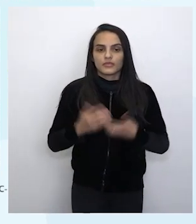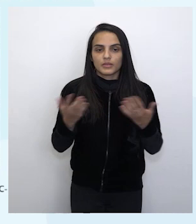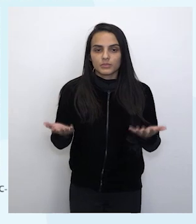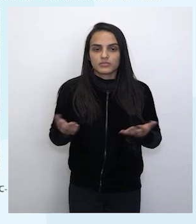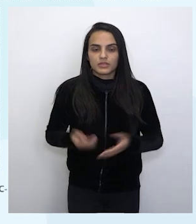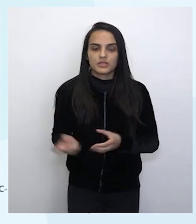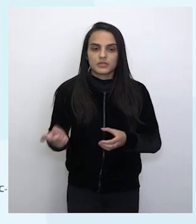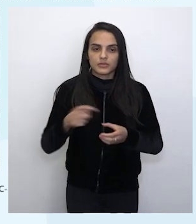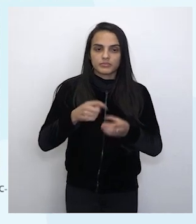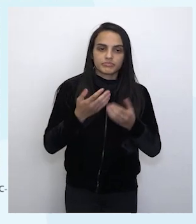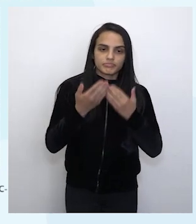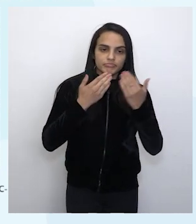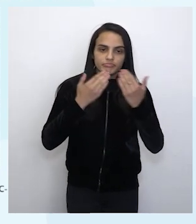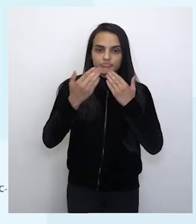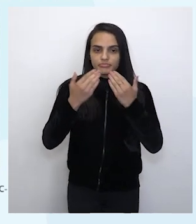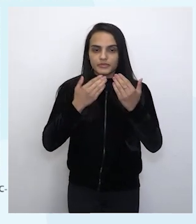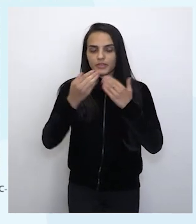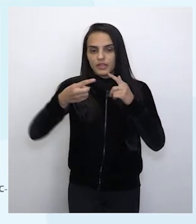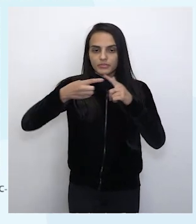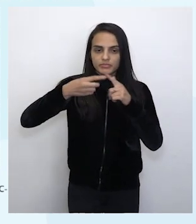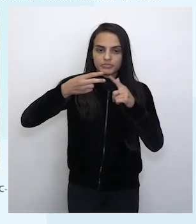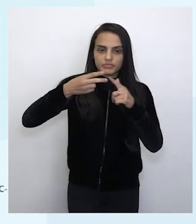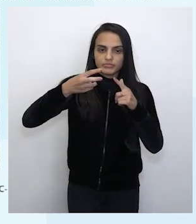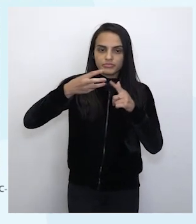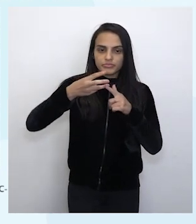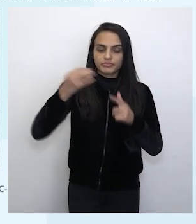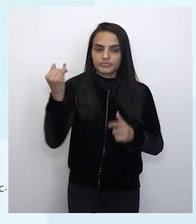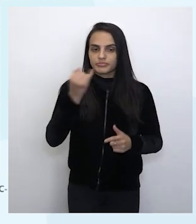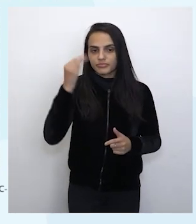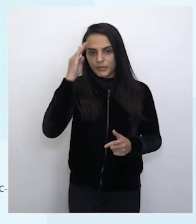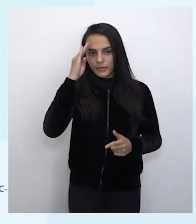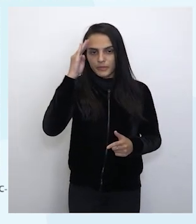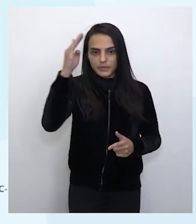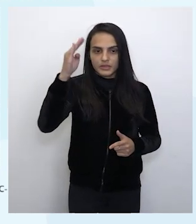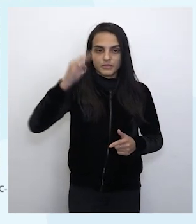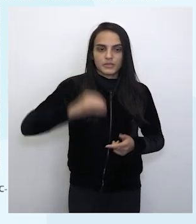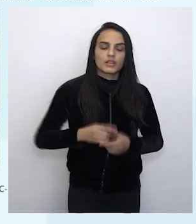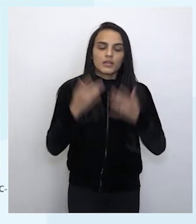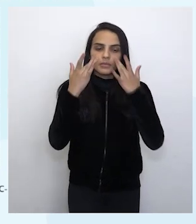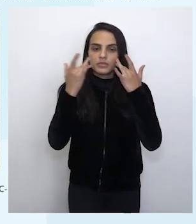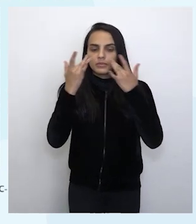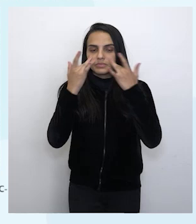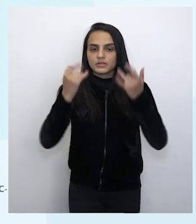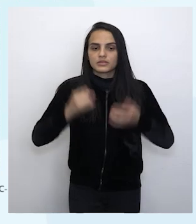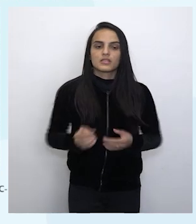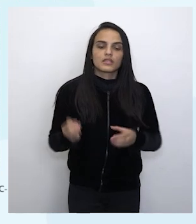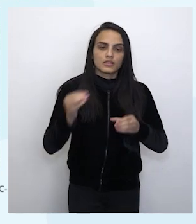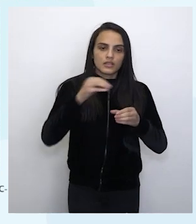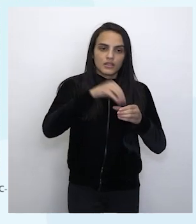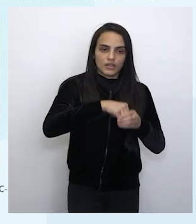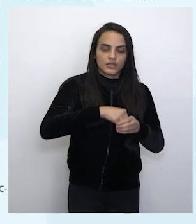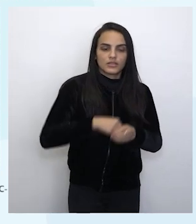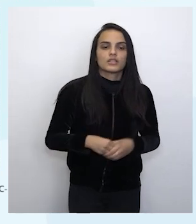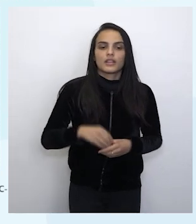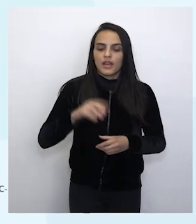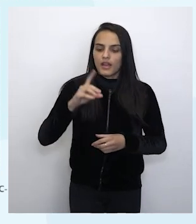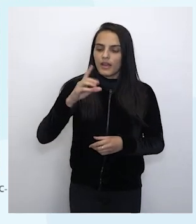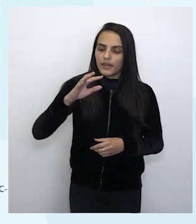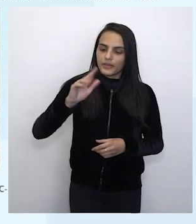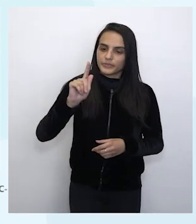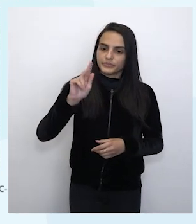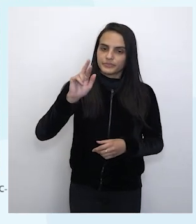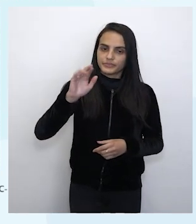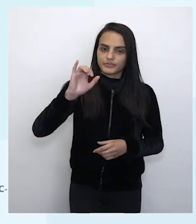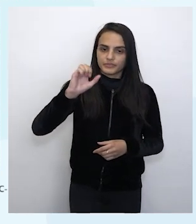nós vamos falar aí que nós tínhamos três, né, grandes e principais estilos de teatro dentro, né, da Grécia, e esse